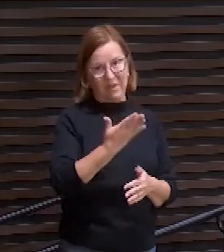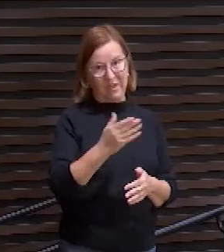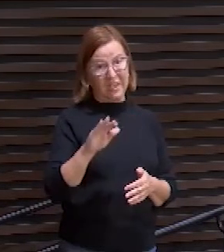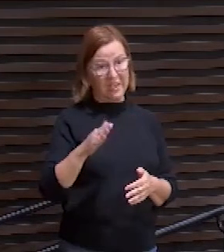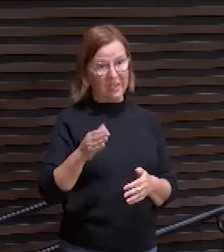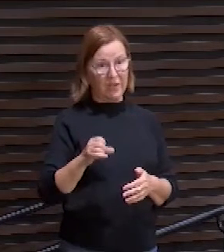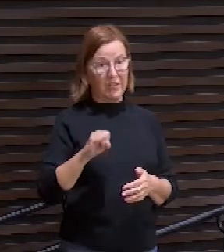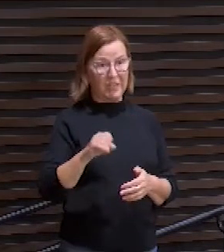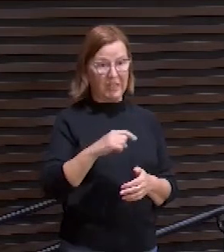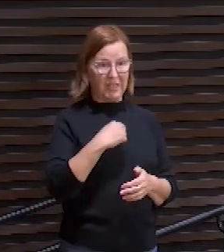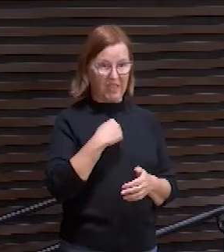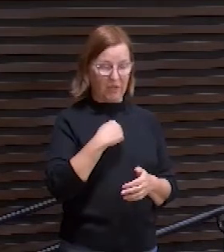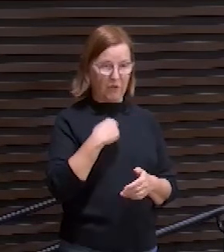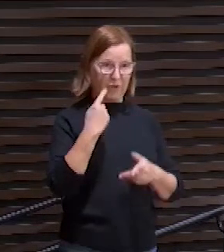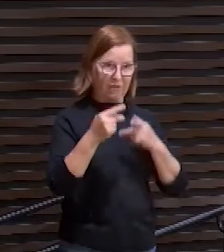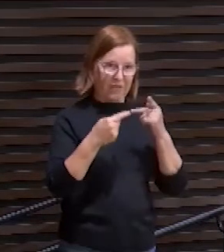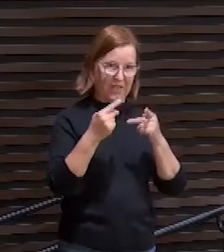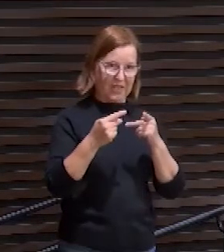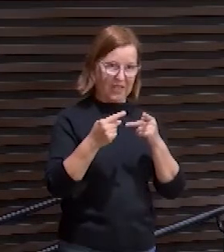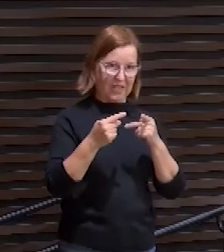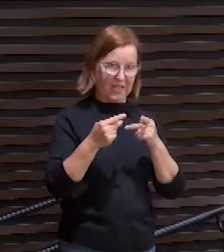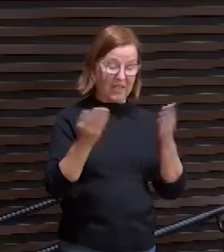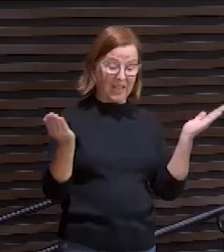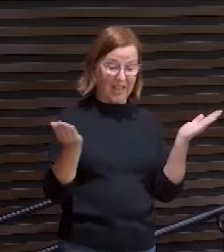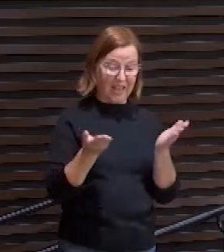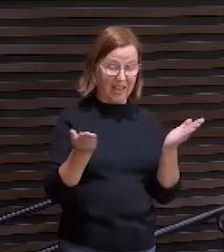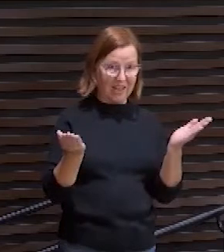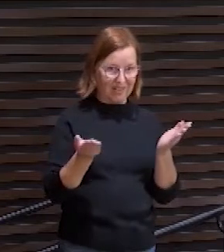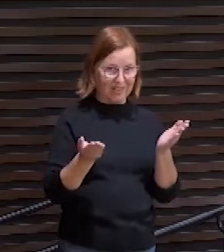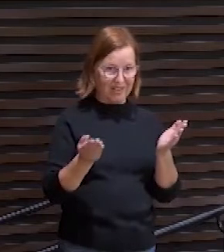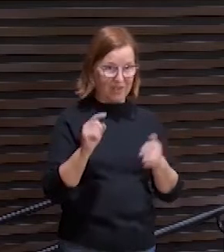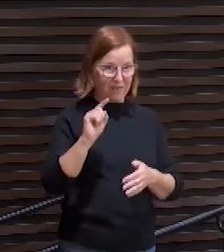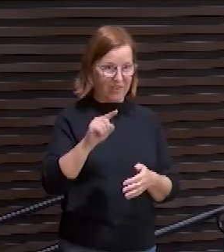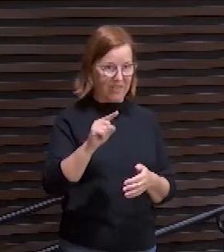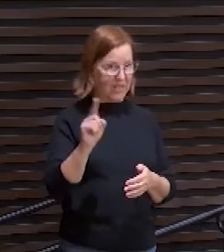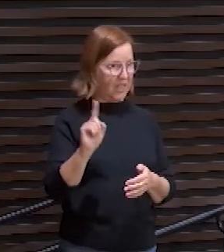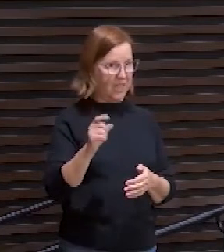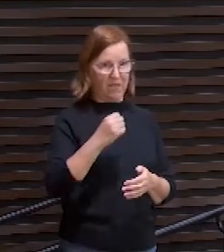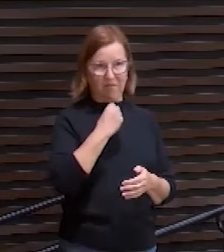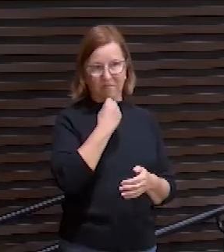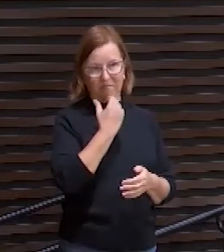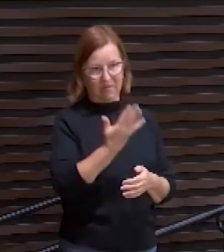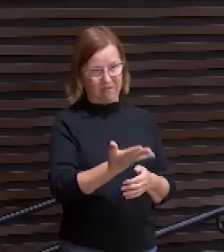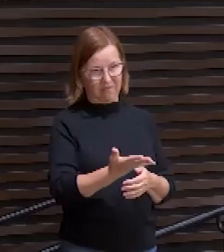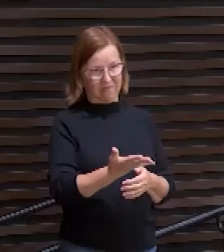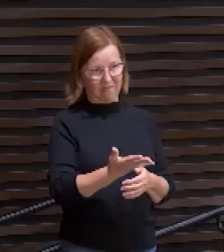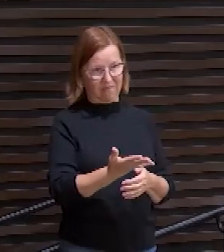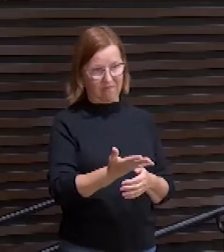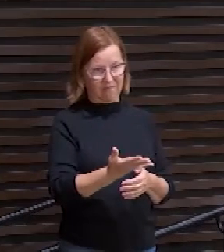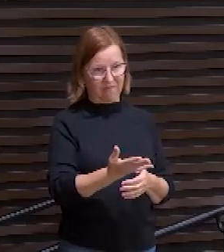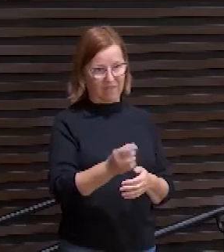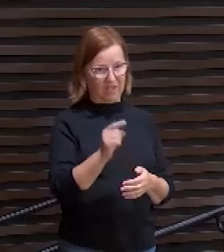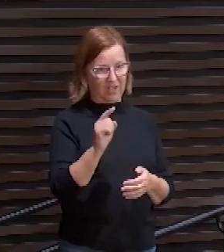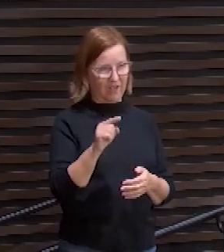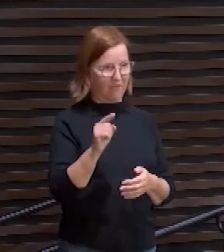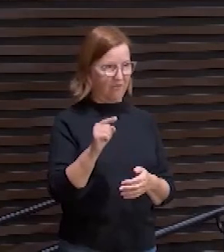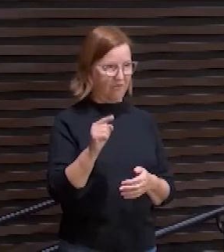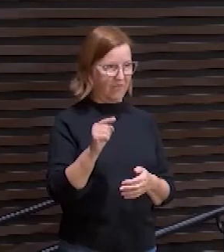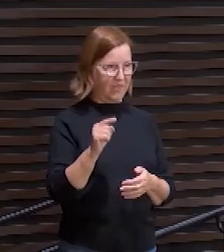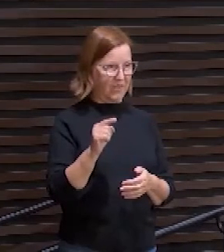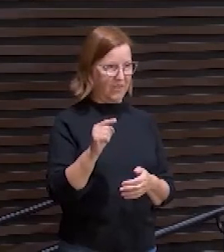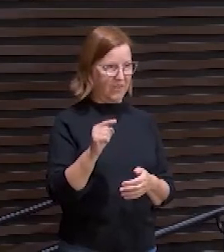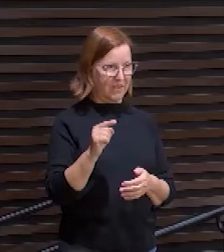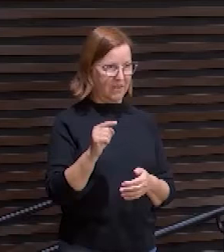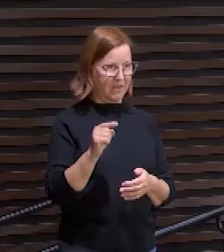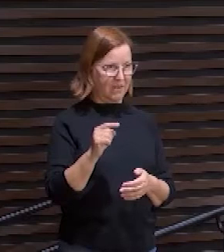se eu te dissesse, nesse exato momento, que você não é bom, você não deveria se ofender.